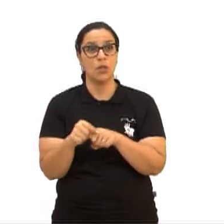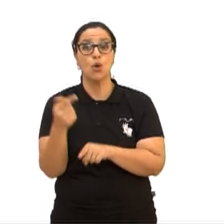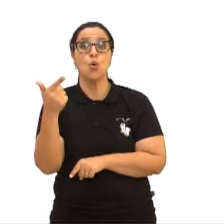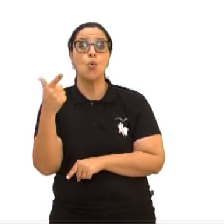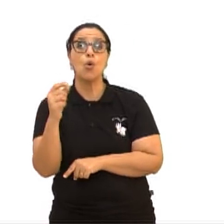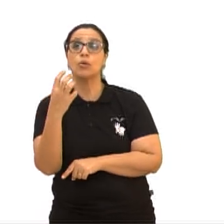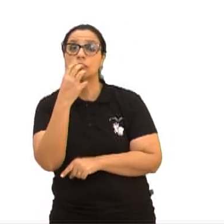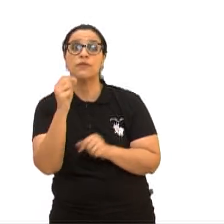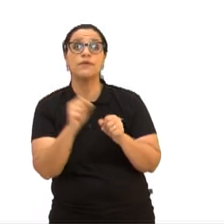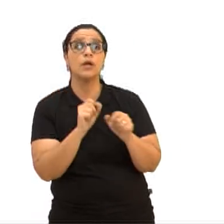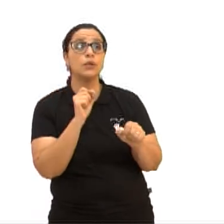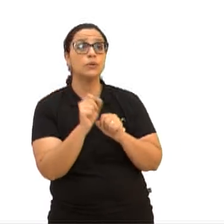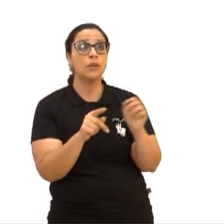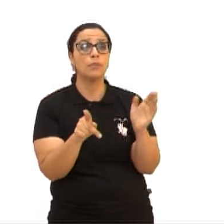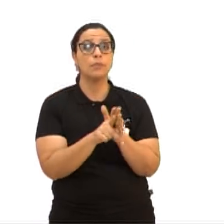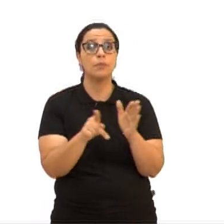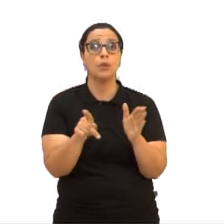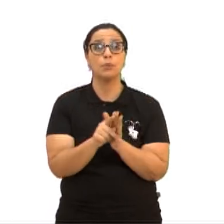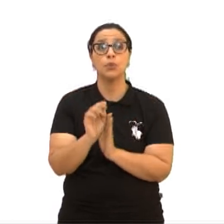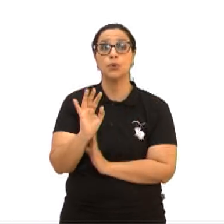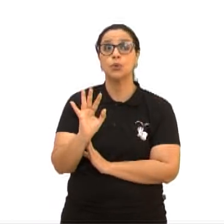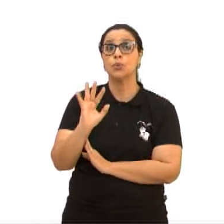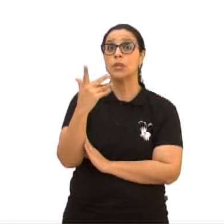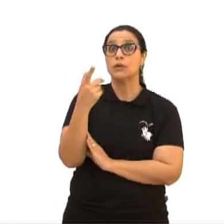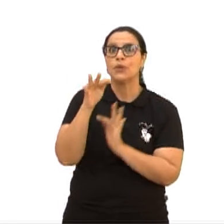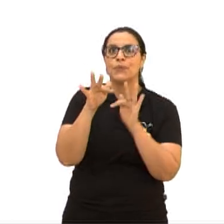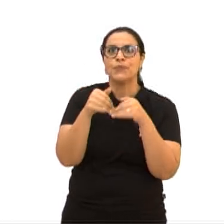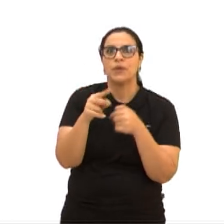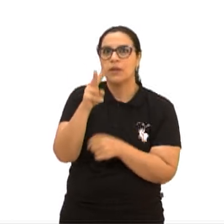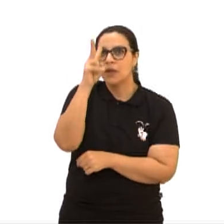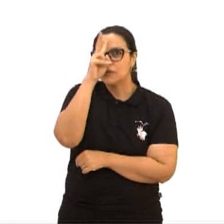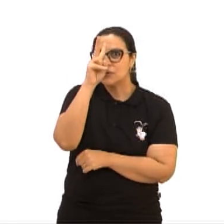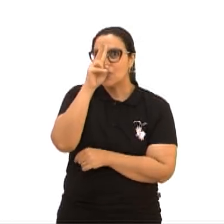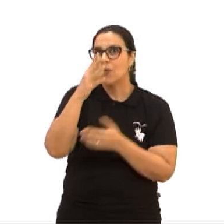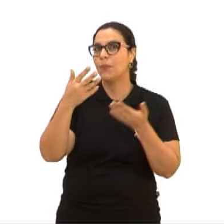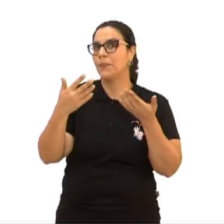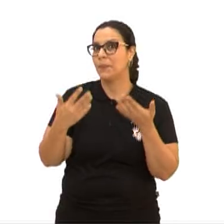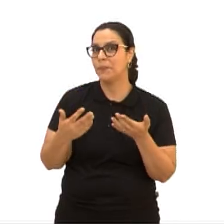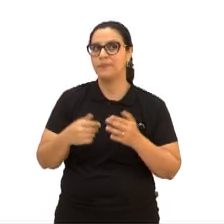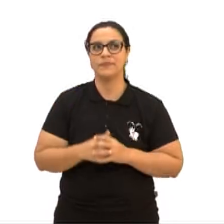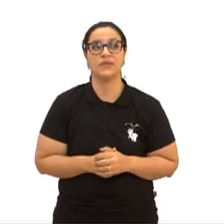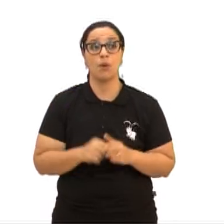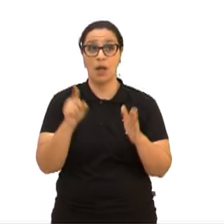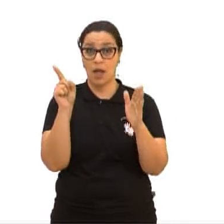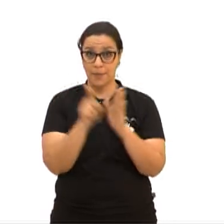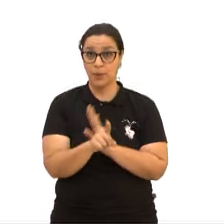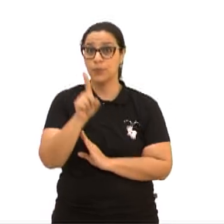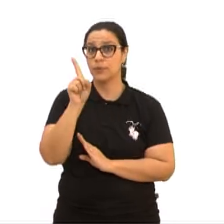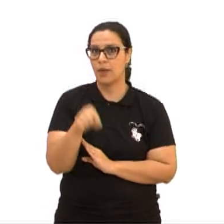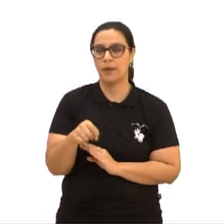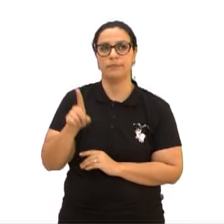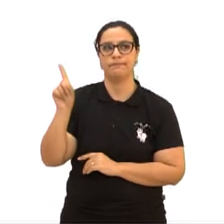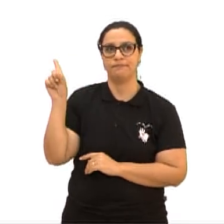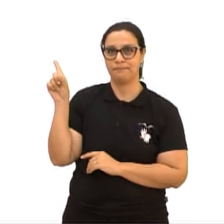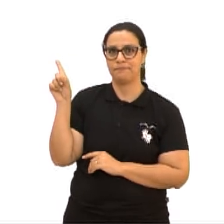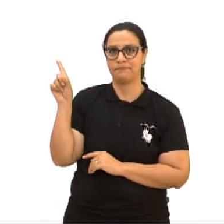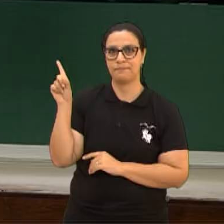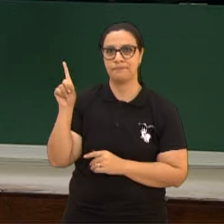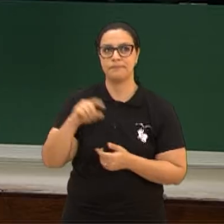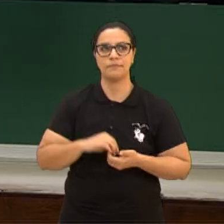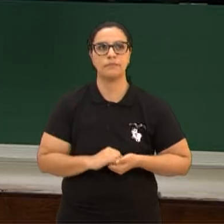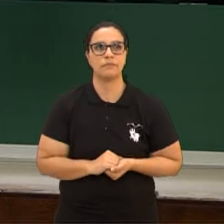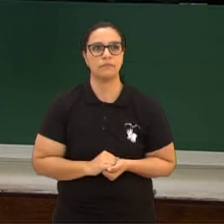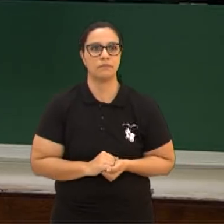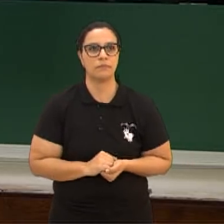outro fez e o que aconteceu ali no final. Bom, a pergunta é: look at the